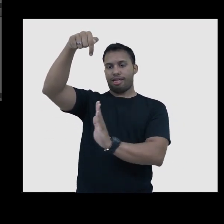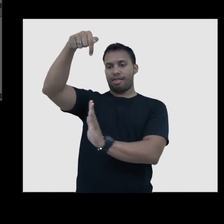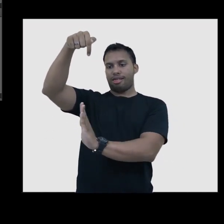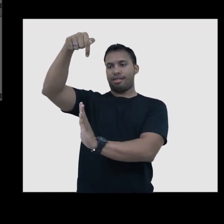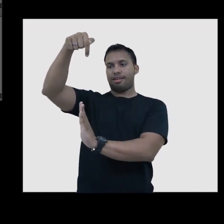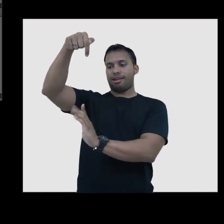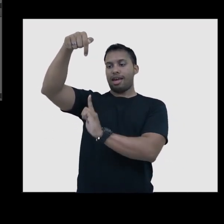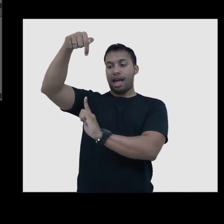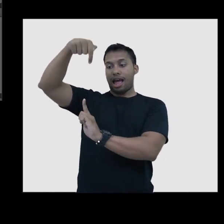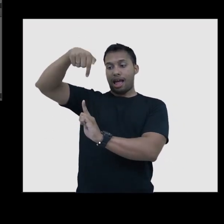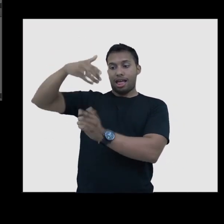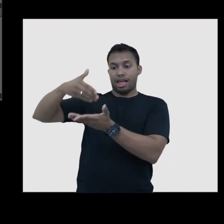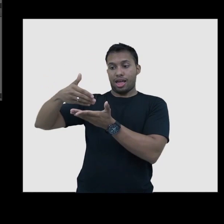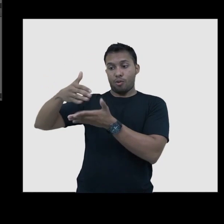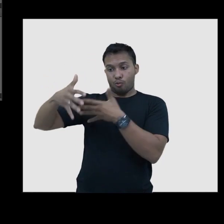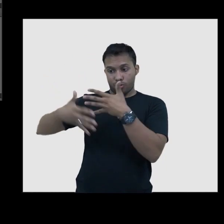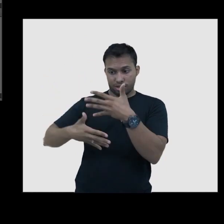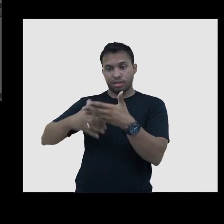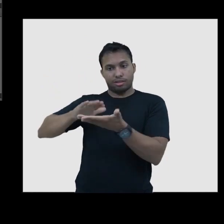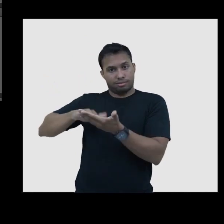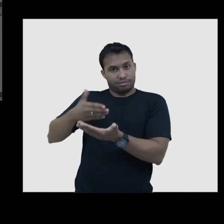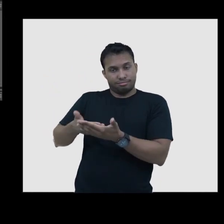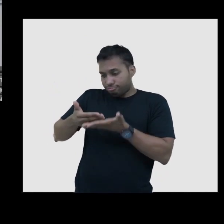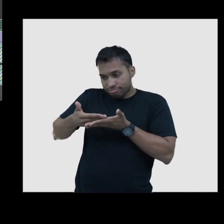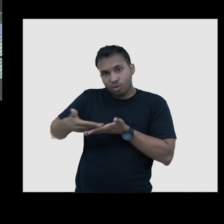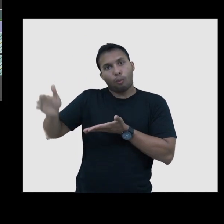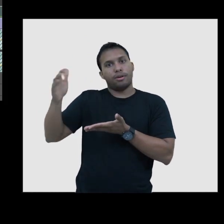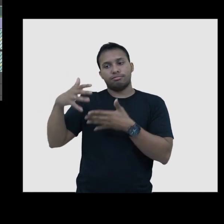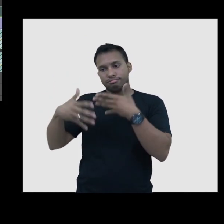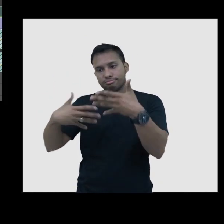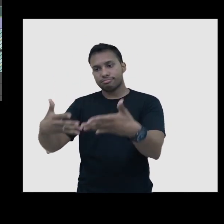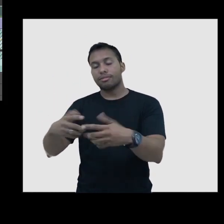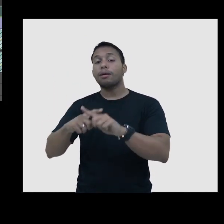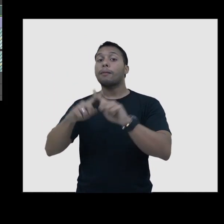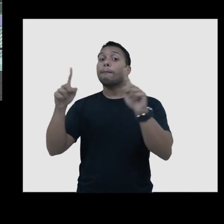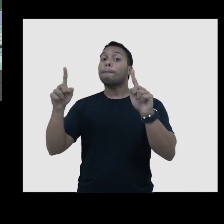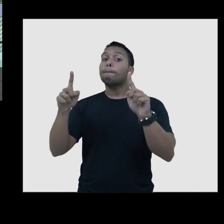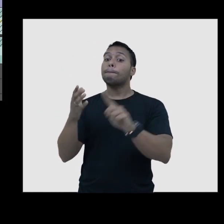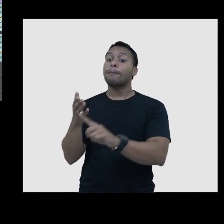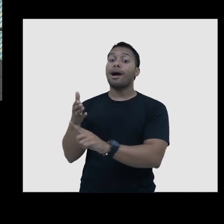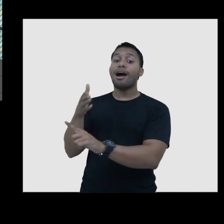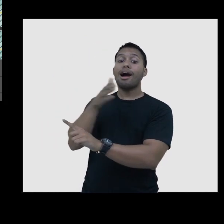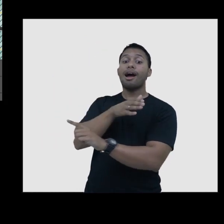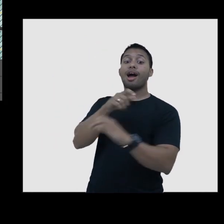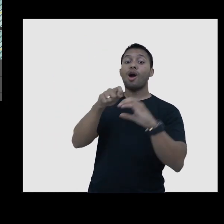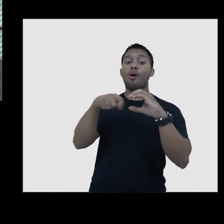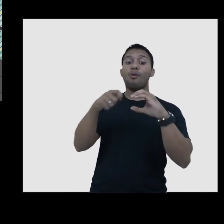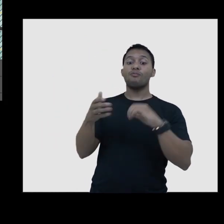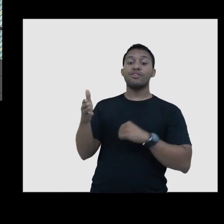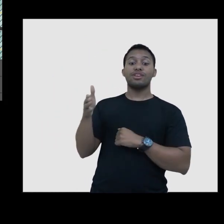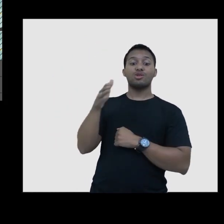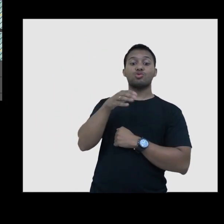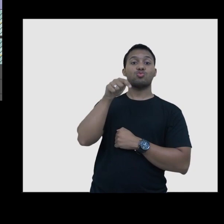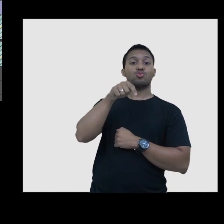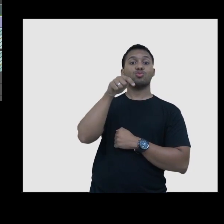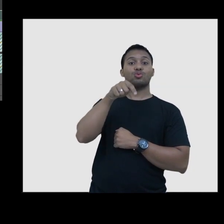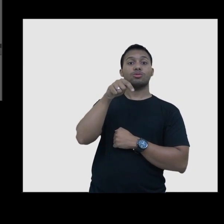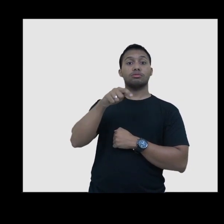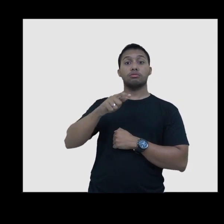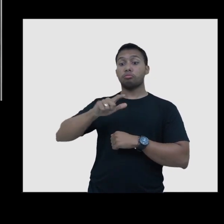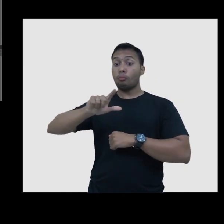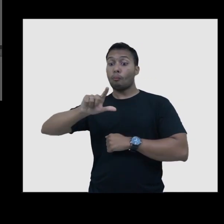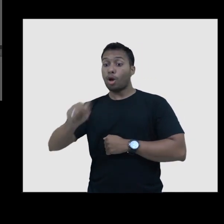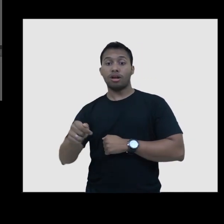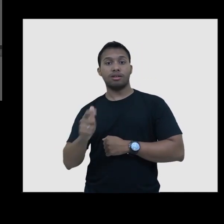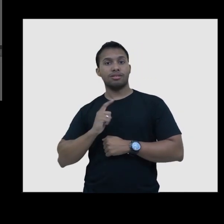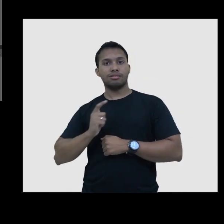o intérprete está começando a sinalização. Só que, porém, o vídeo anterior ficou um espaço